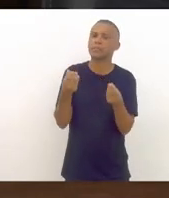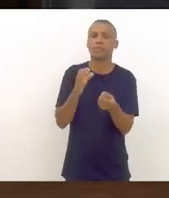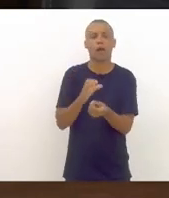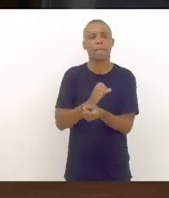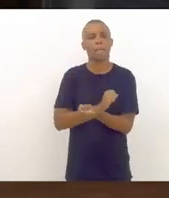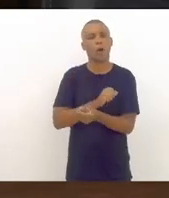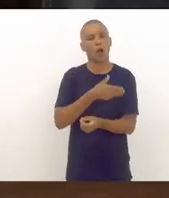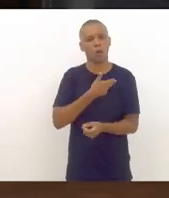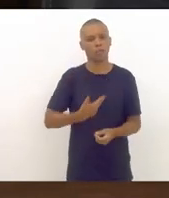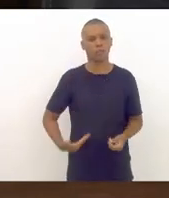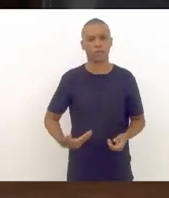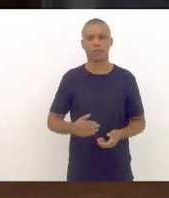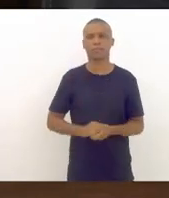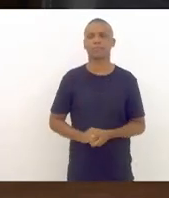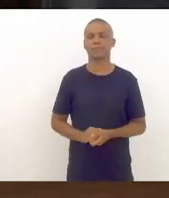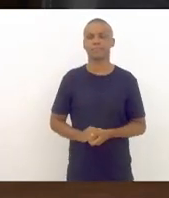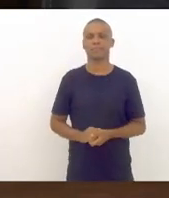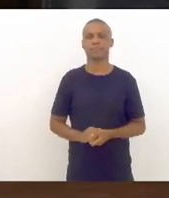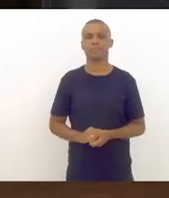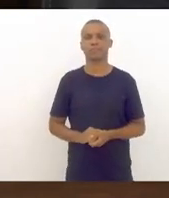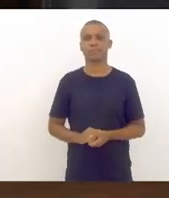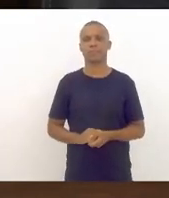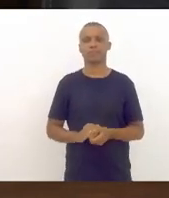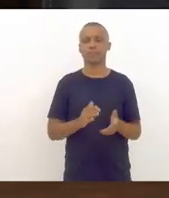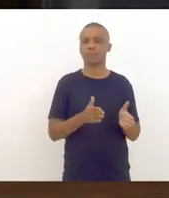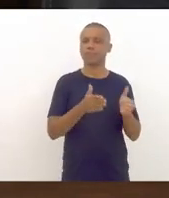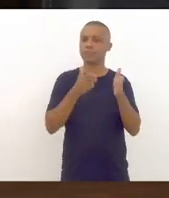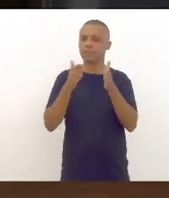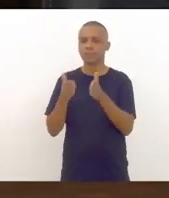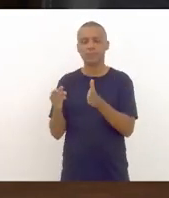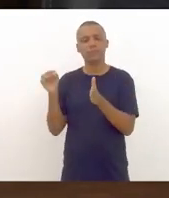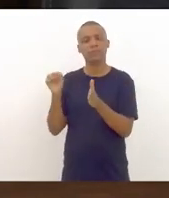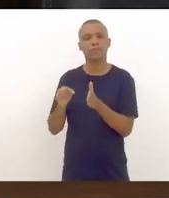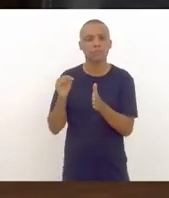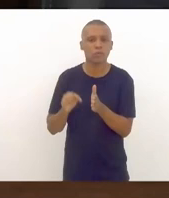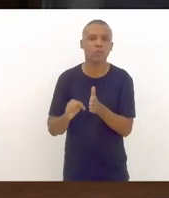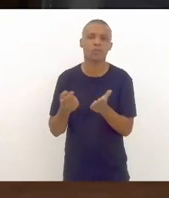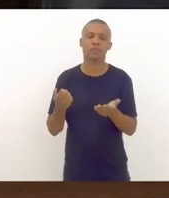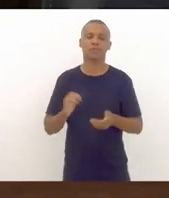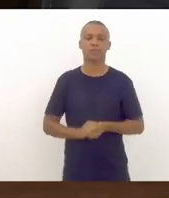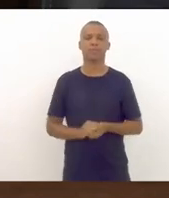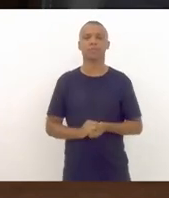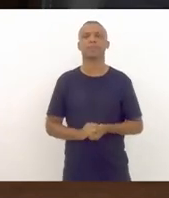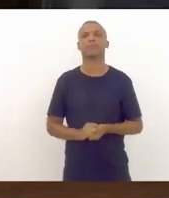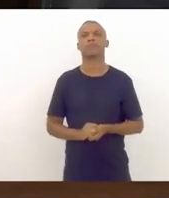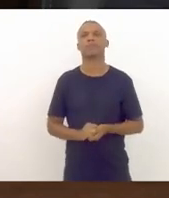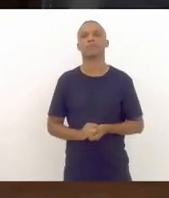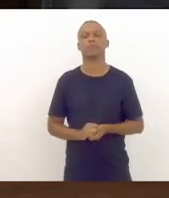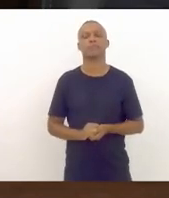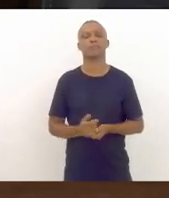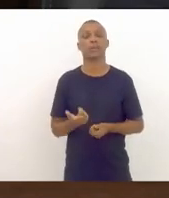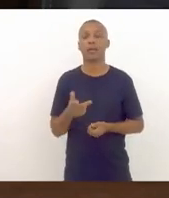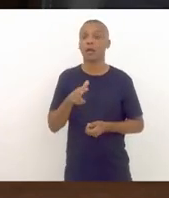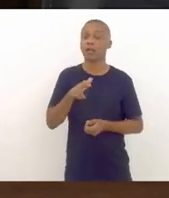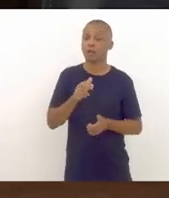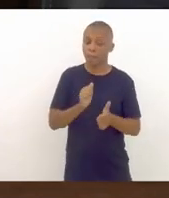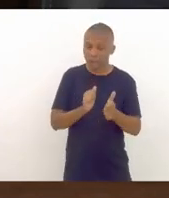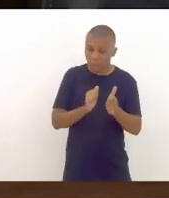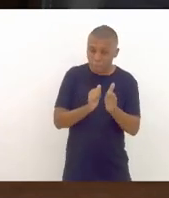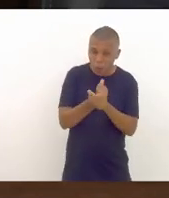ao seu estado. Em seguida, já não mais dentro das quatro linhas,